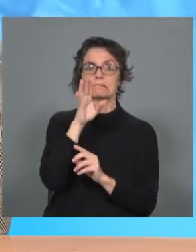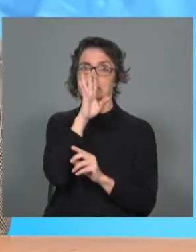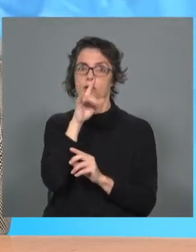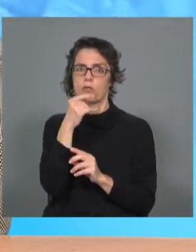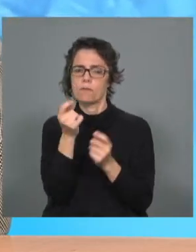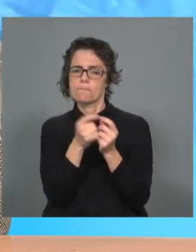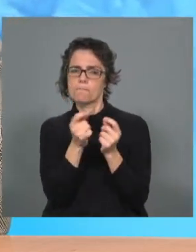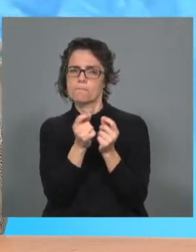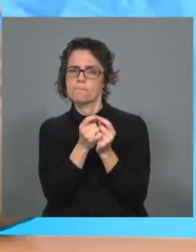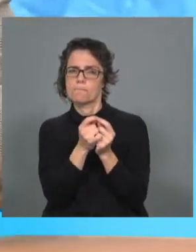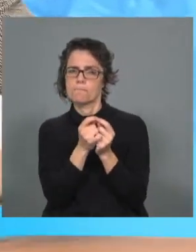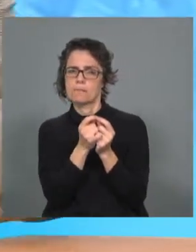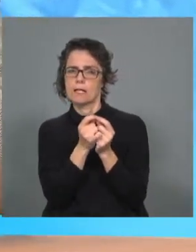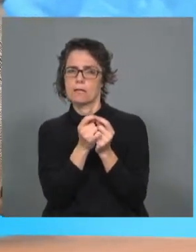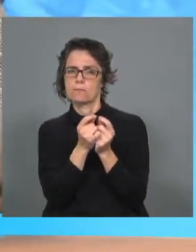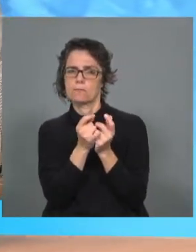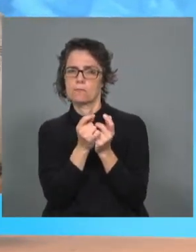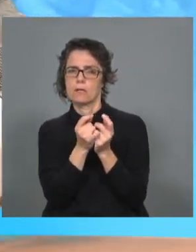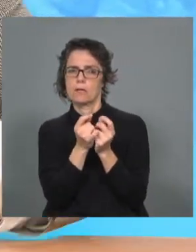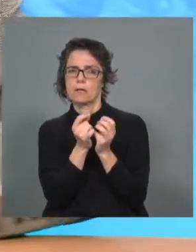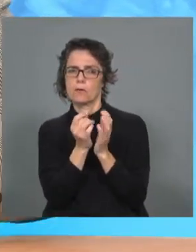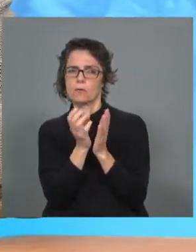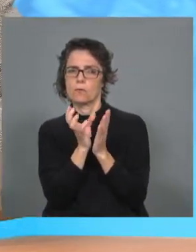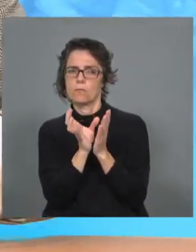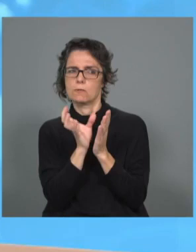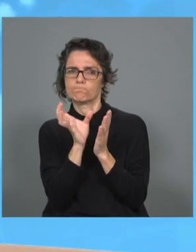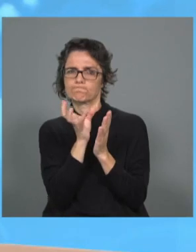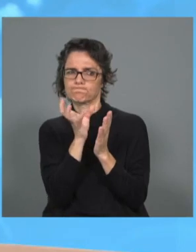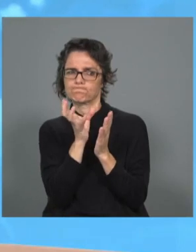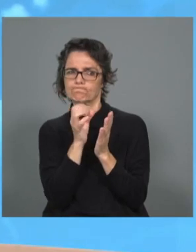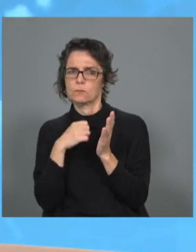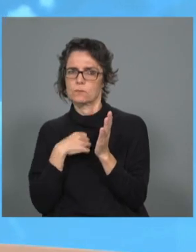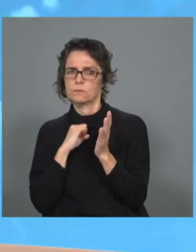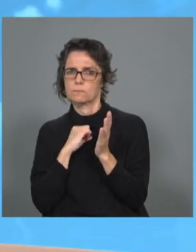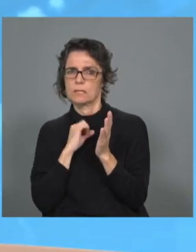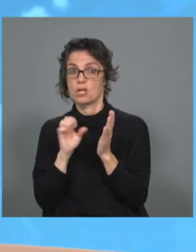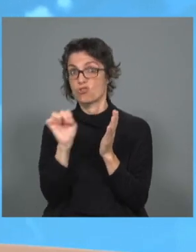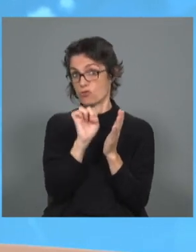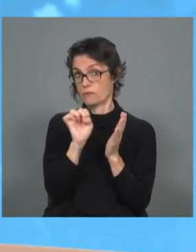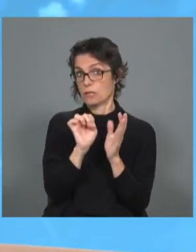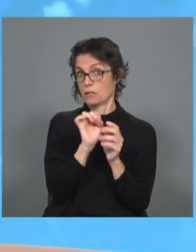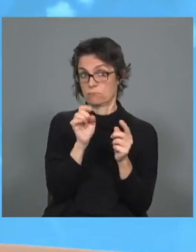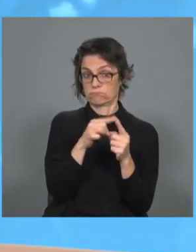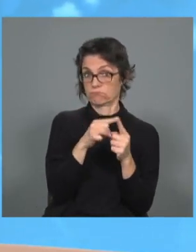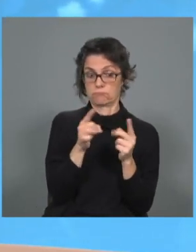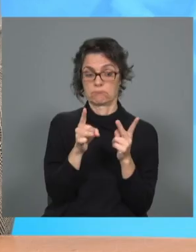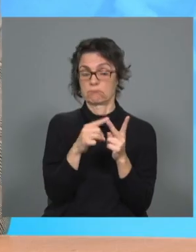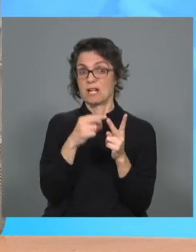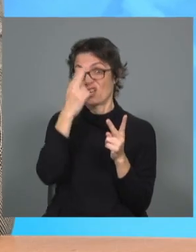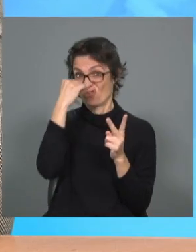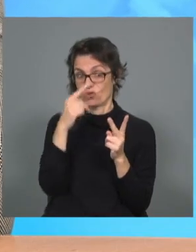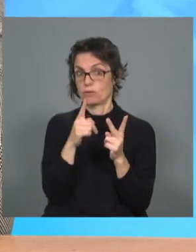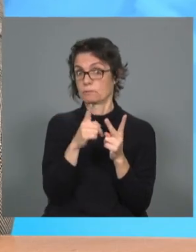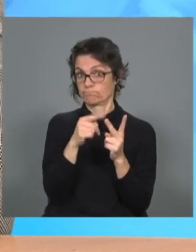Espanha. Não só geográficas, pertencemos à mesma Península Ibérica, mas também históricas, há